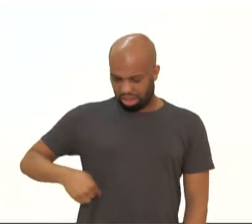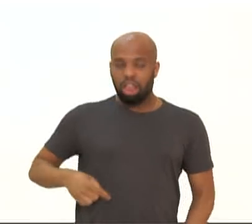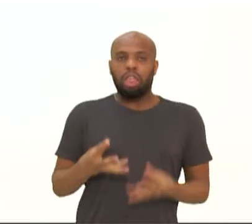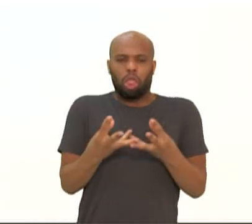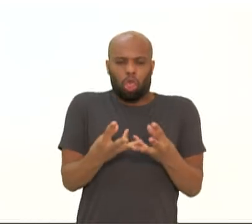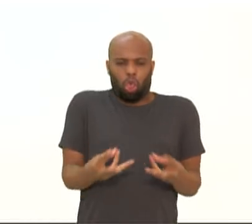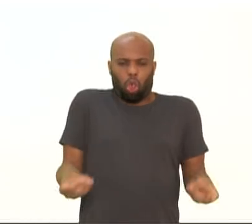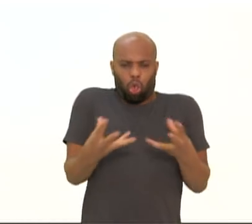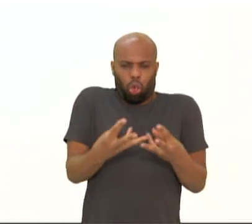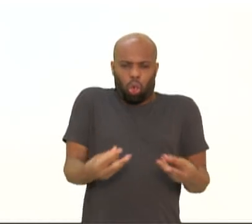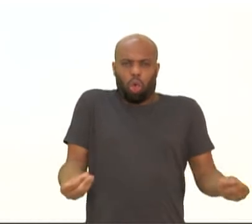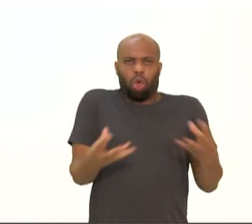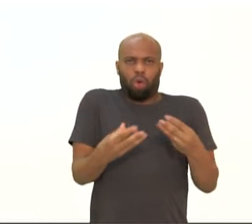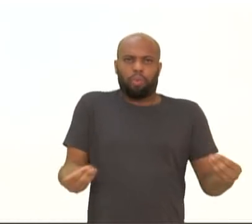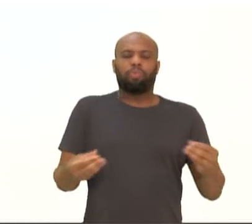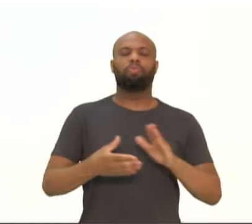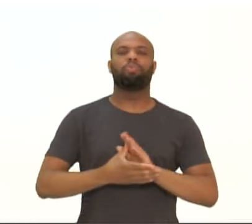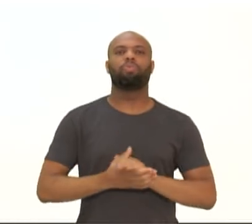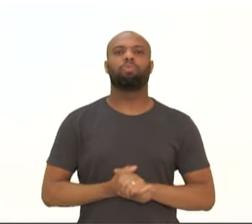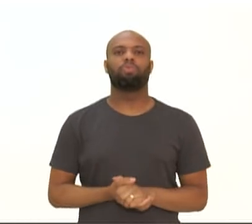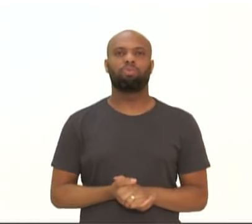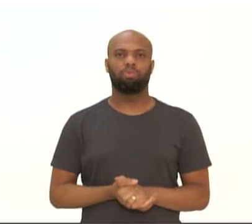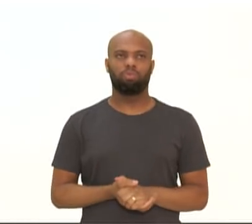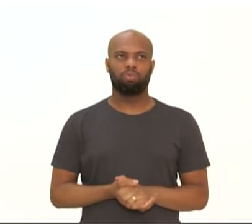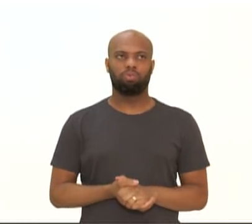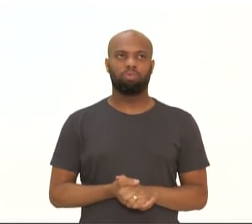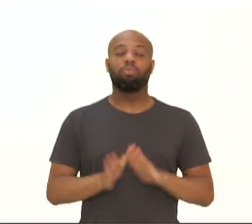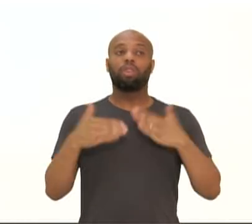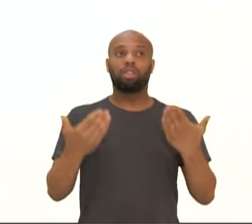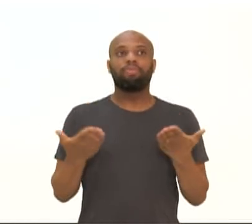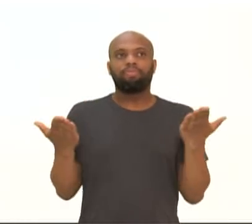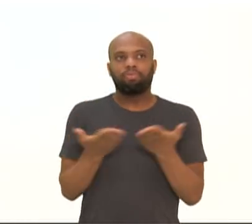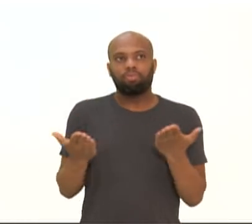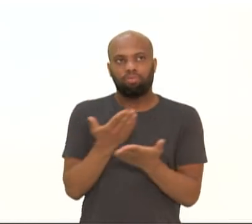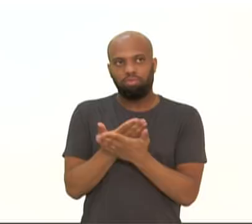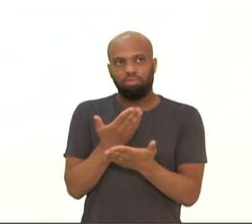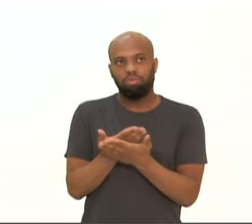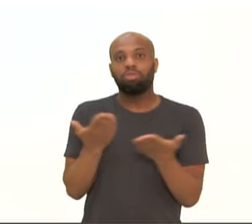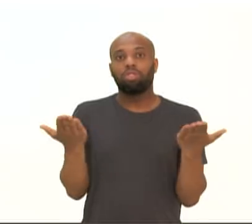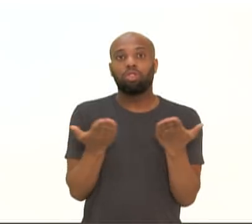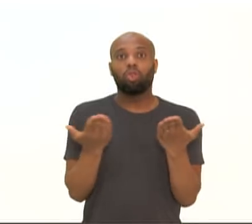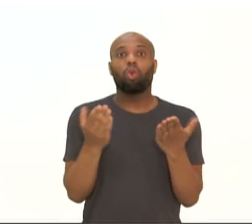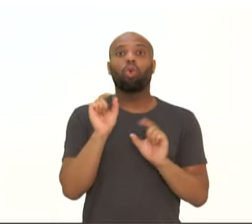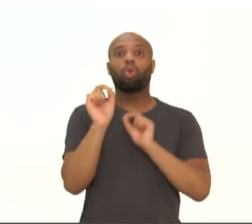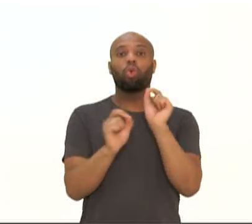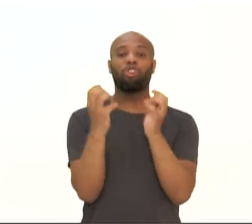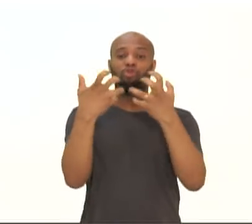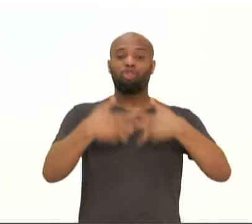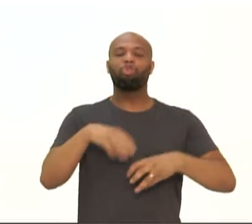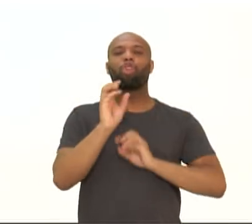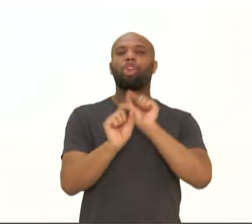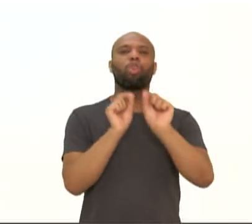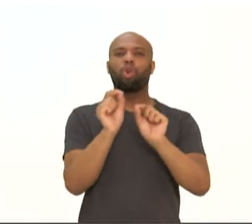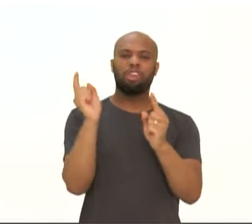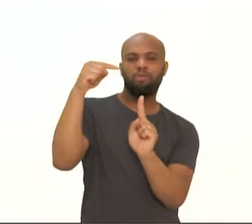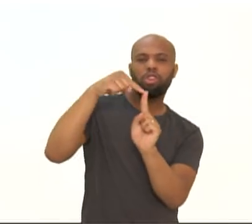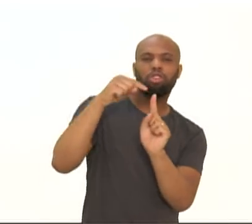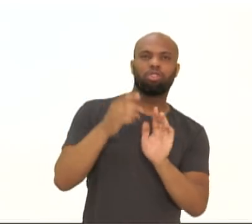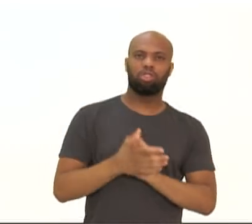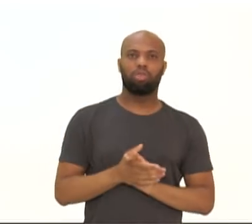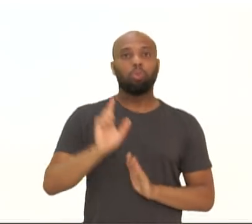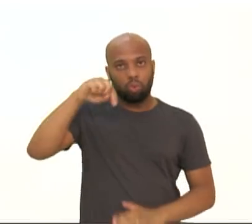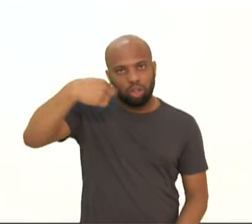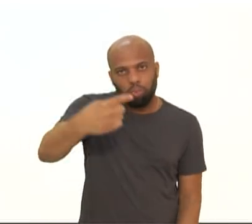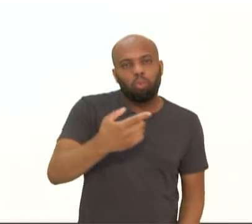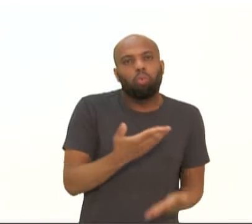componente, ali, seu produto, que é o suco pancreático, tá? Então, por enquanto, estamos conhecendo as funções desses órgãos. Daqui